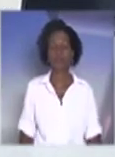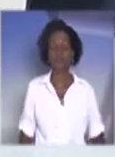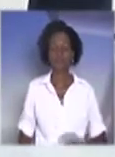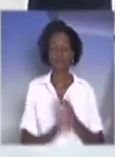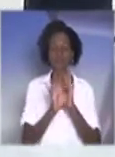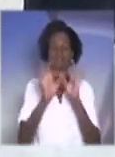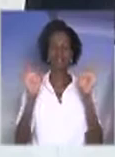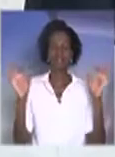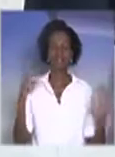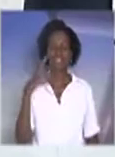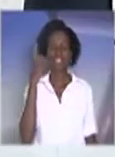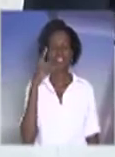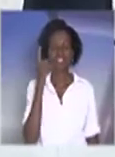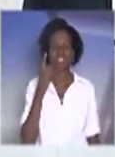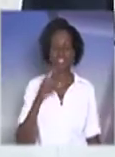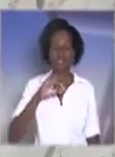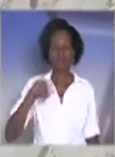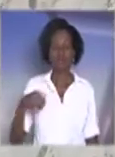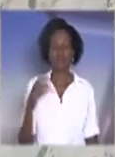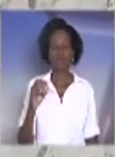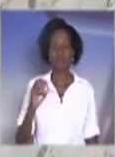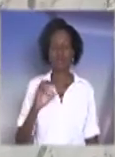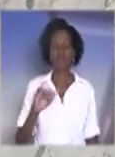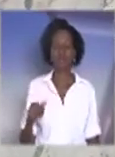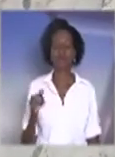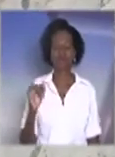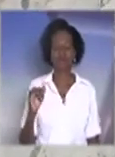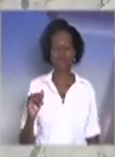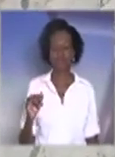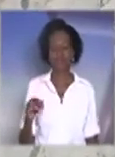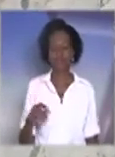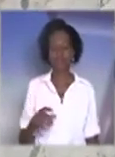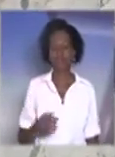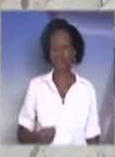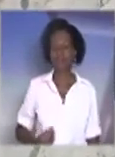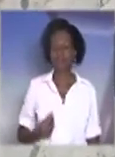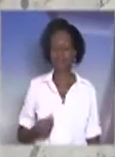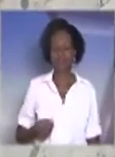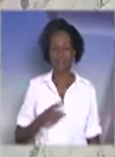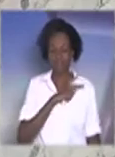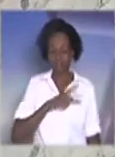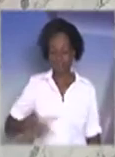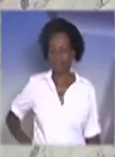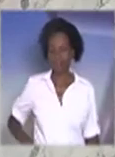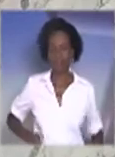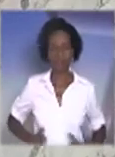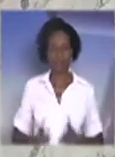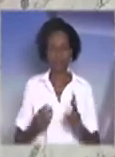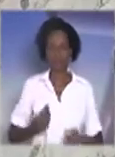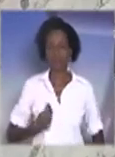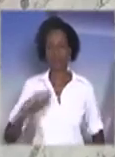Prezado deputado Georgiato, nosso sempre presente presidente,